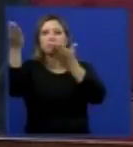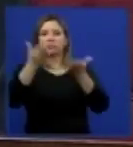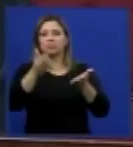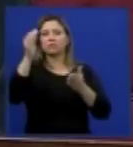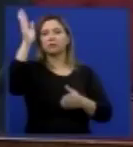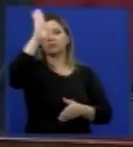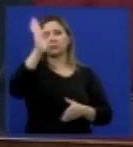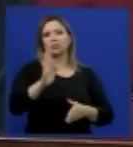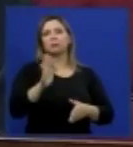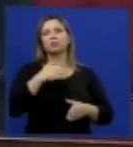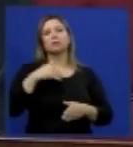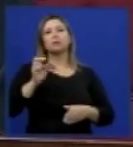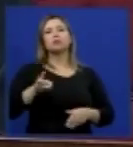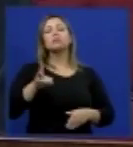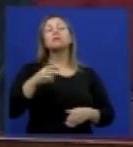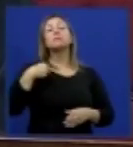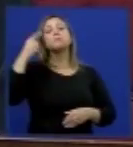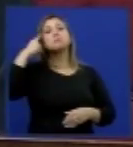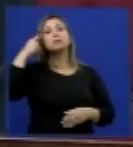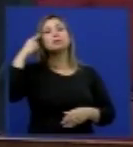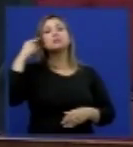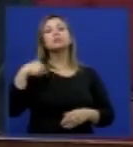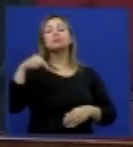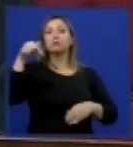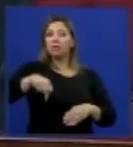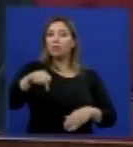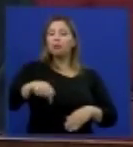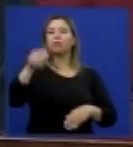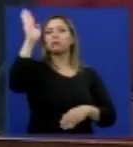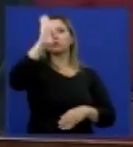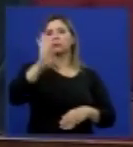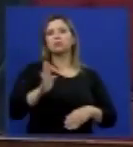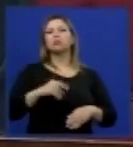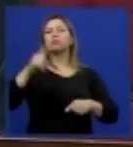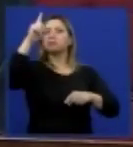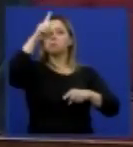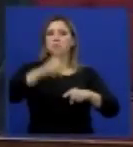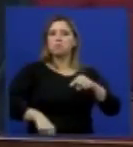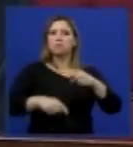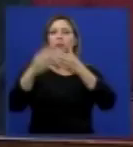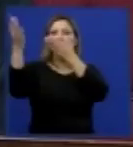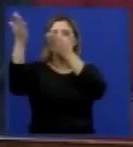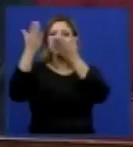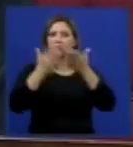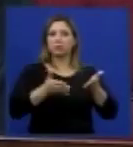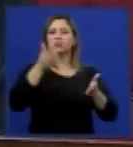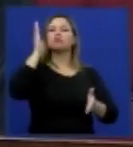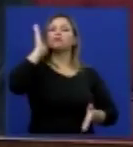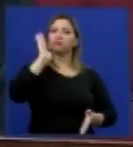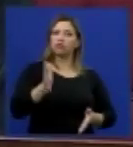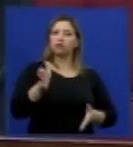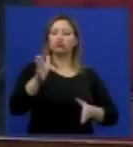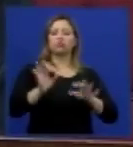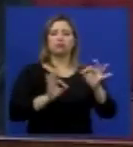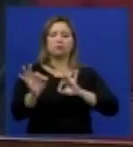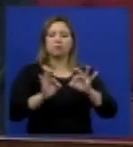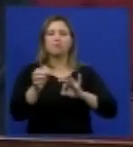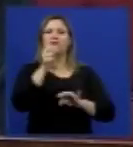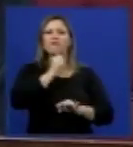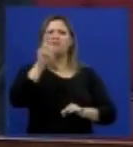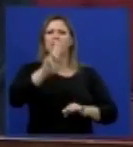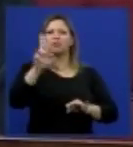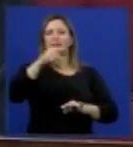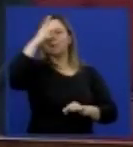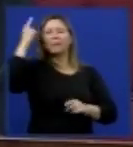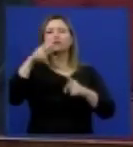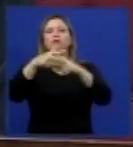mantendo-se o Estado brasileiro o impedimento para a importação dos produtos já reformados, já remodelados,